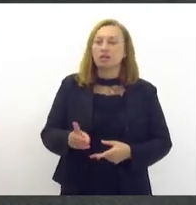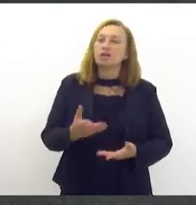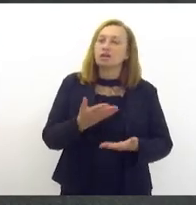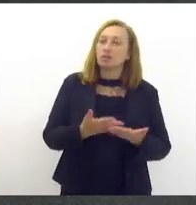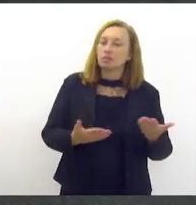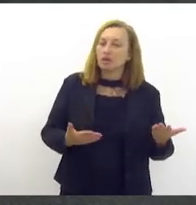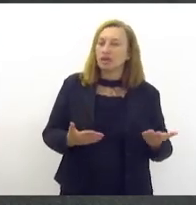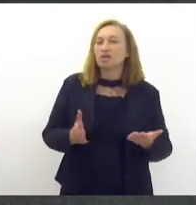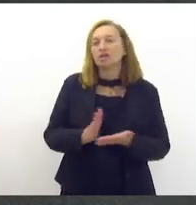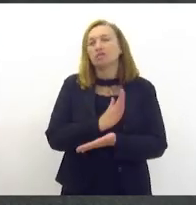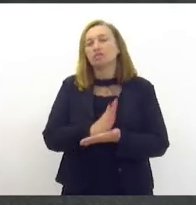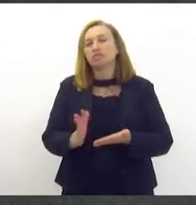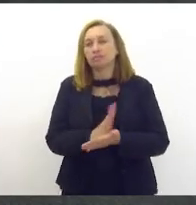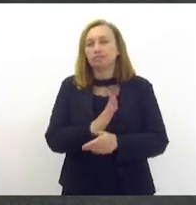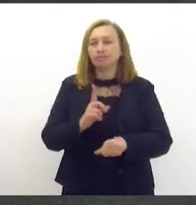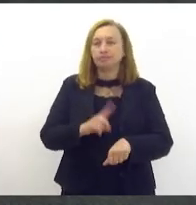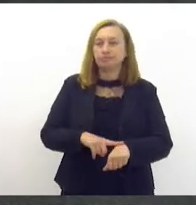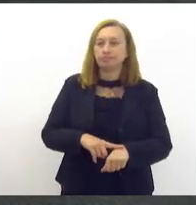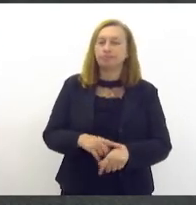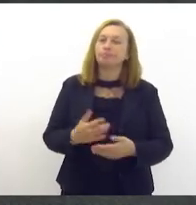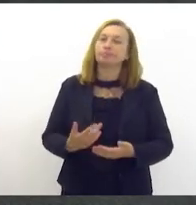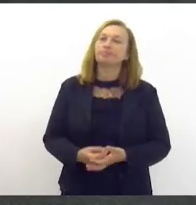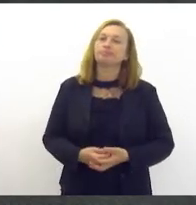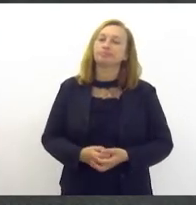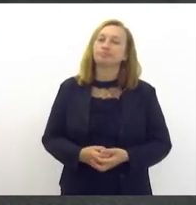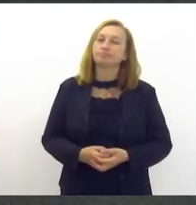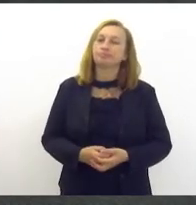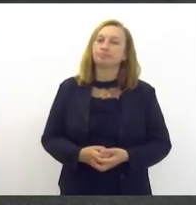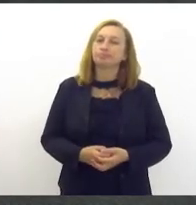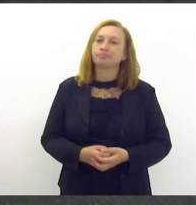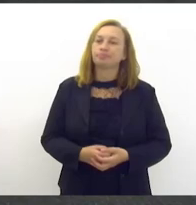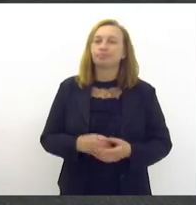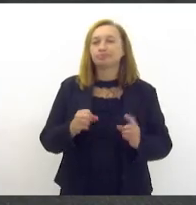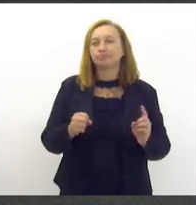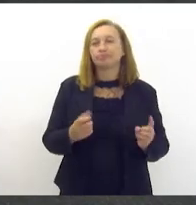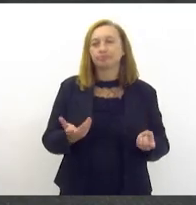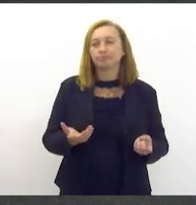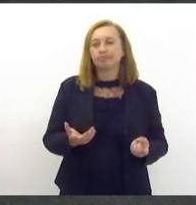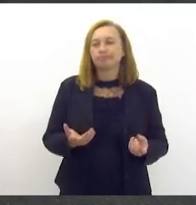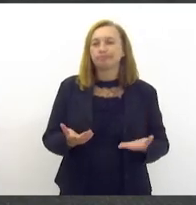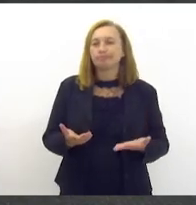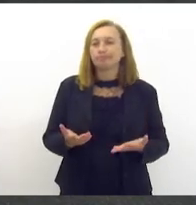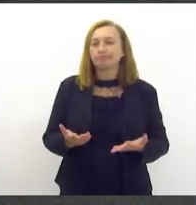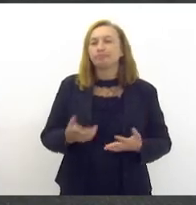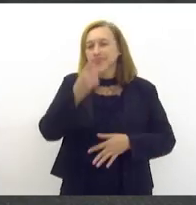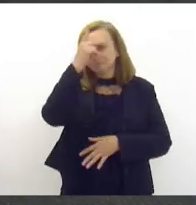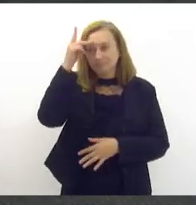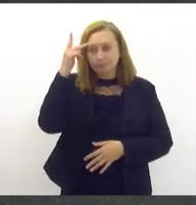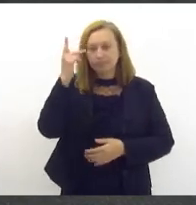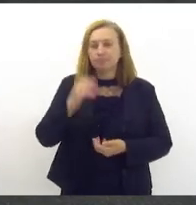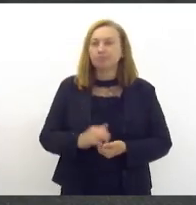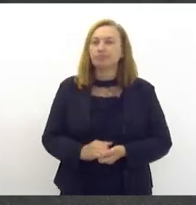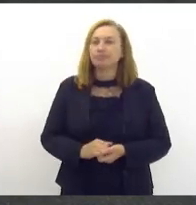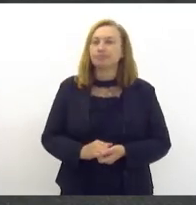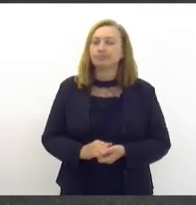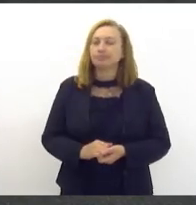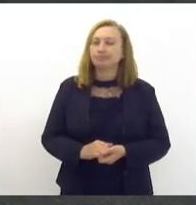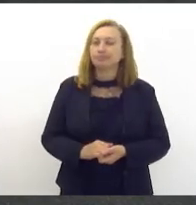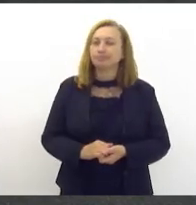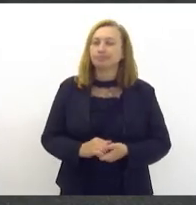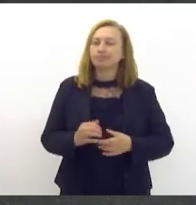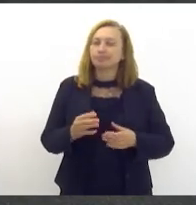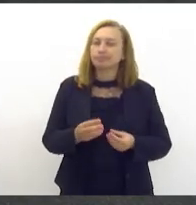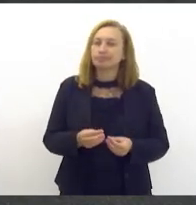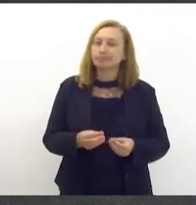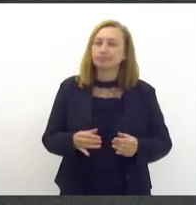casos. Além disso, acaba criando estigmas sociais e econômicos diante do fato de que as pessoas que são afetadas